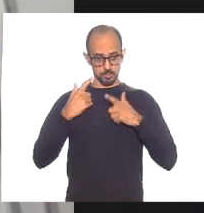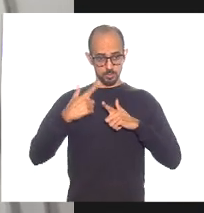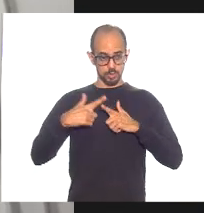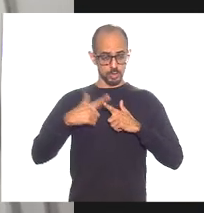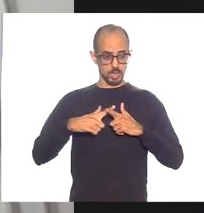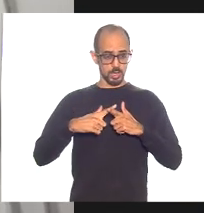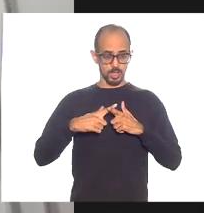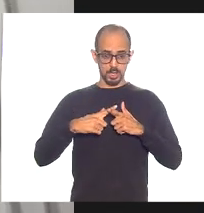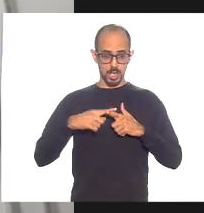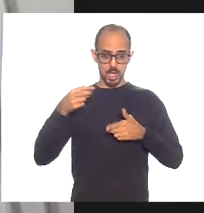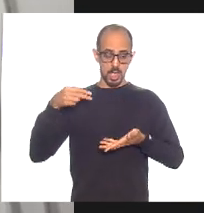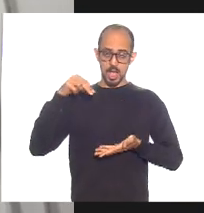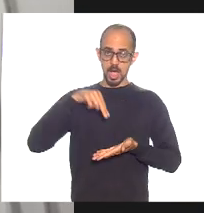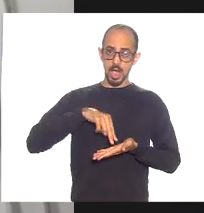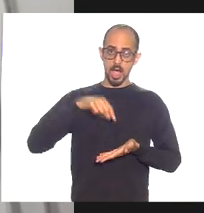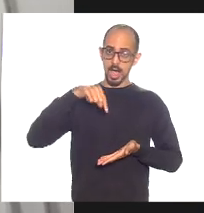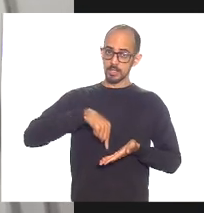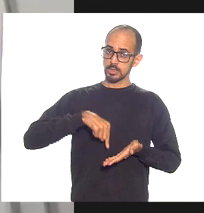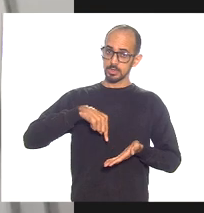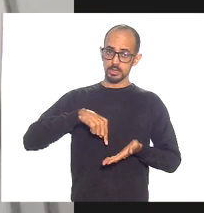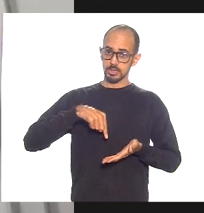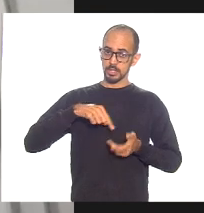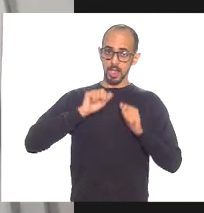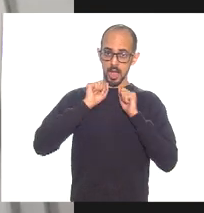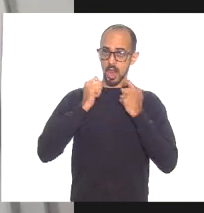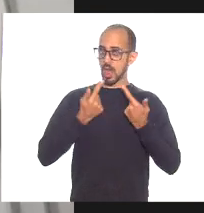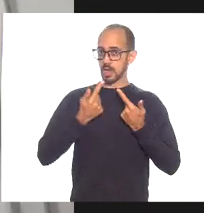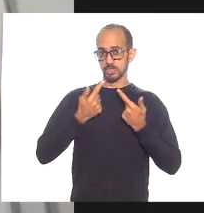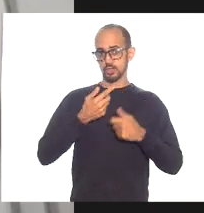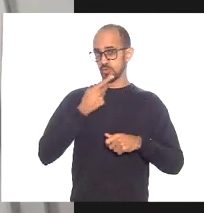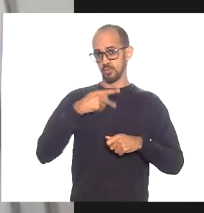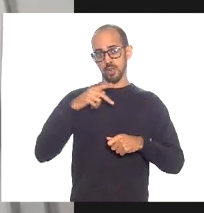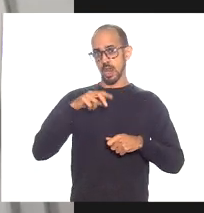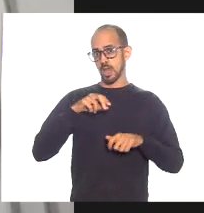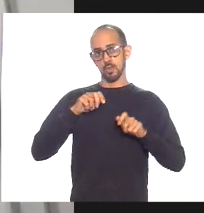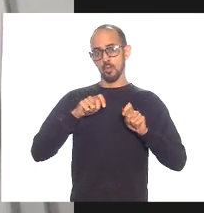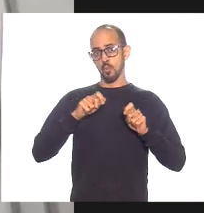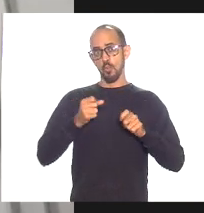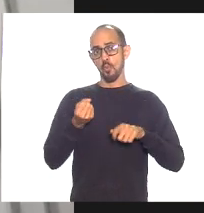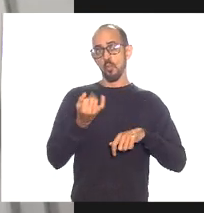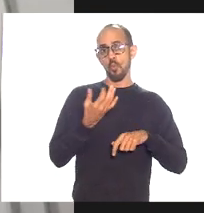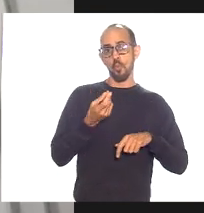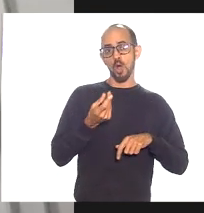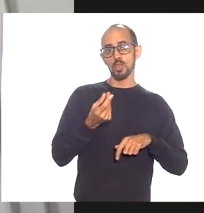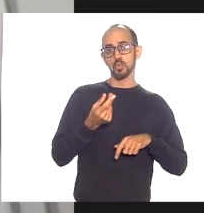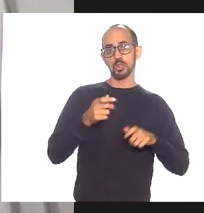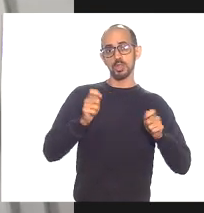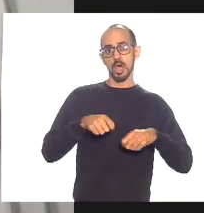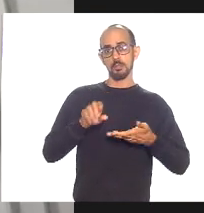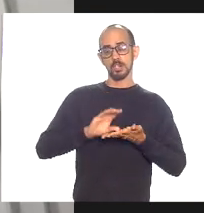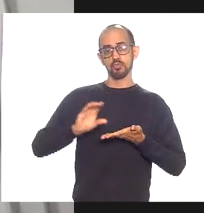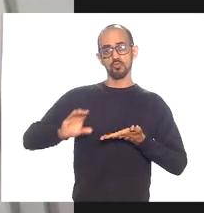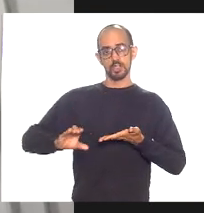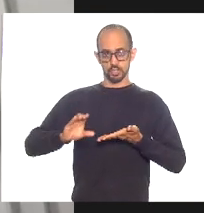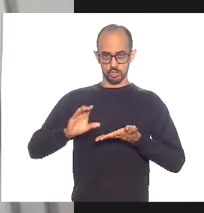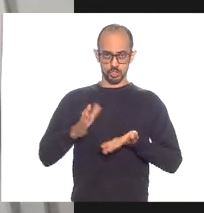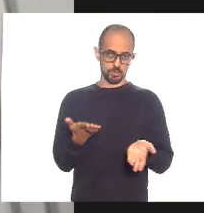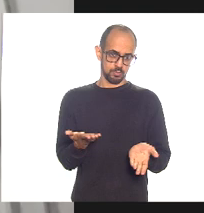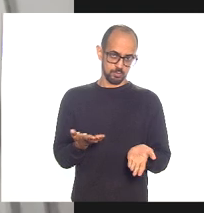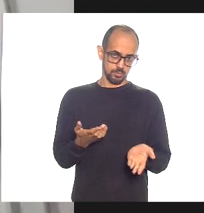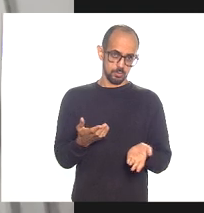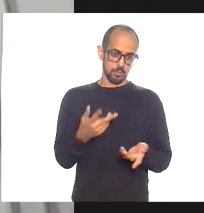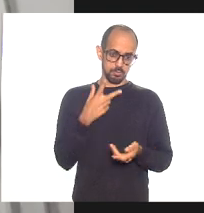aqui não se fala o quanto que a Alerj poderia estar investindo nessa situação. É como que se nós